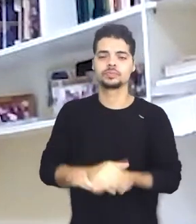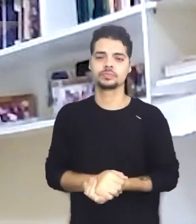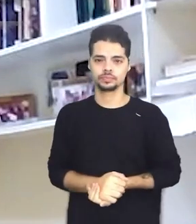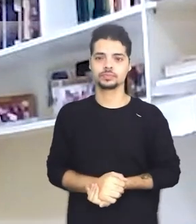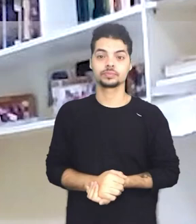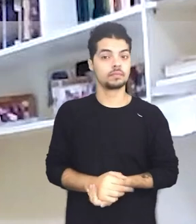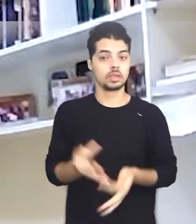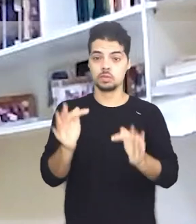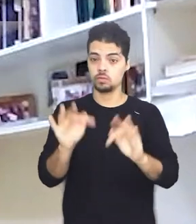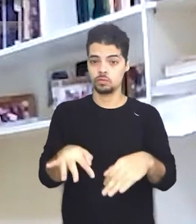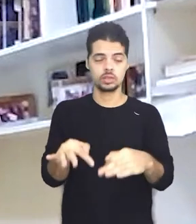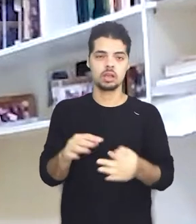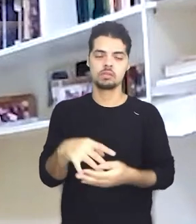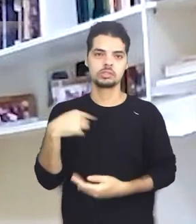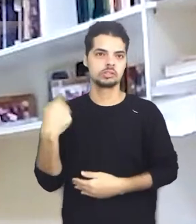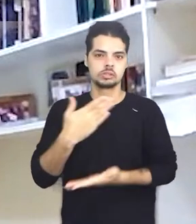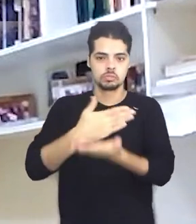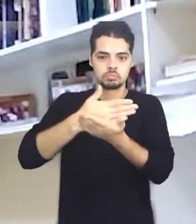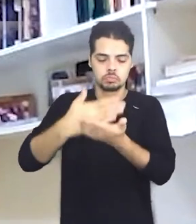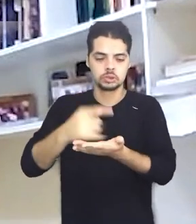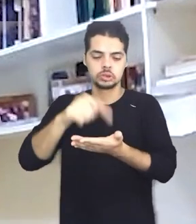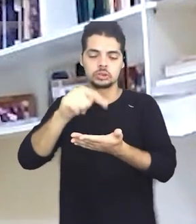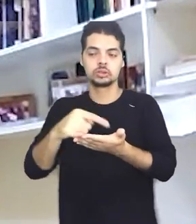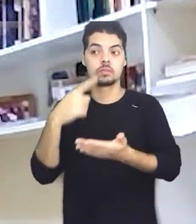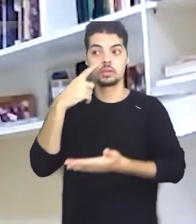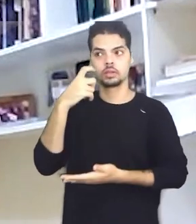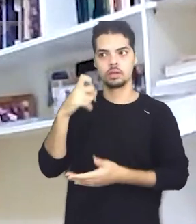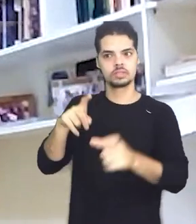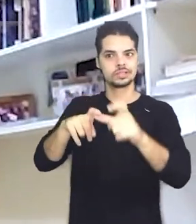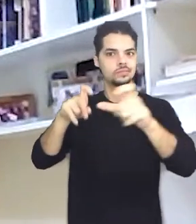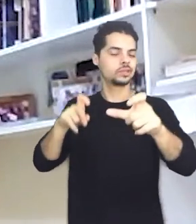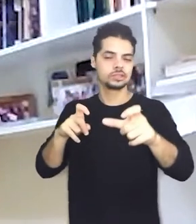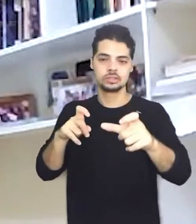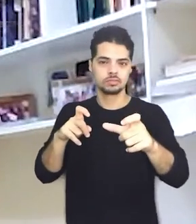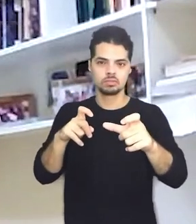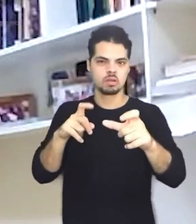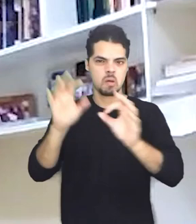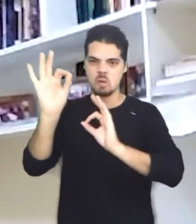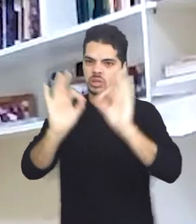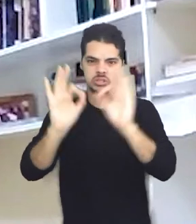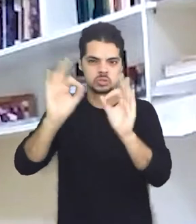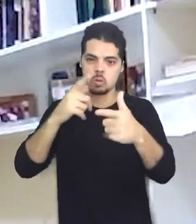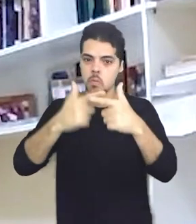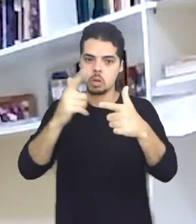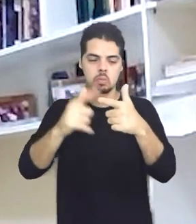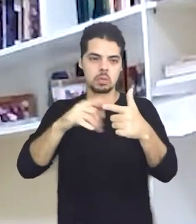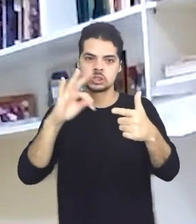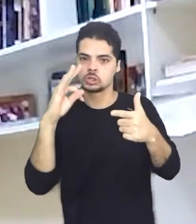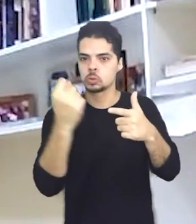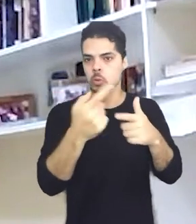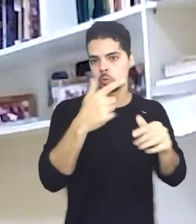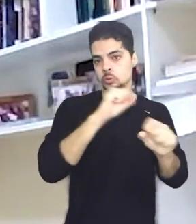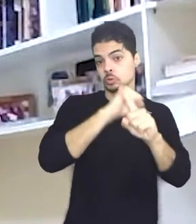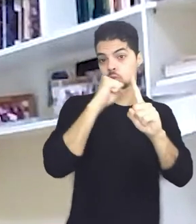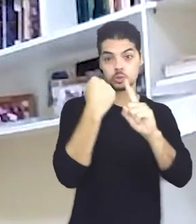seu horizonte de expectativa. Por fim, é possível afirmar que a independência não